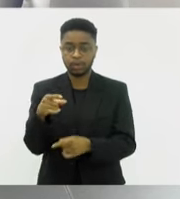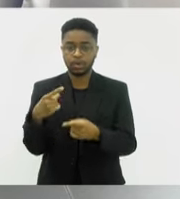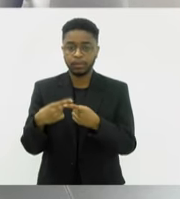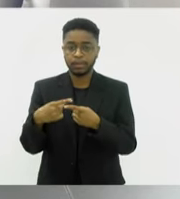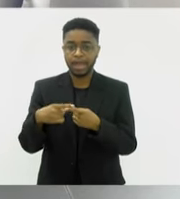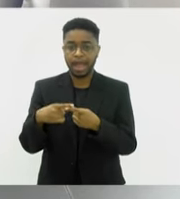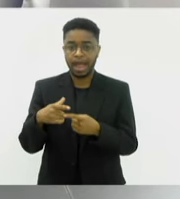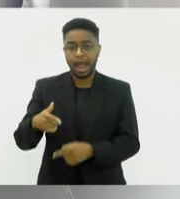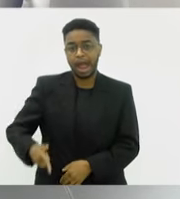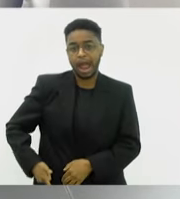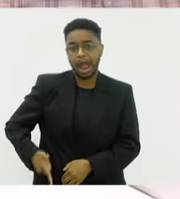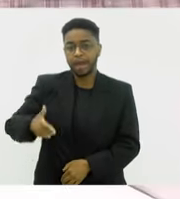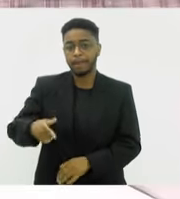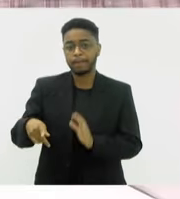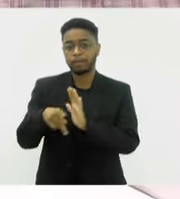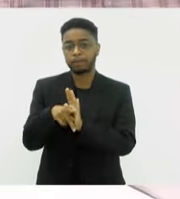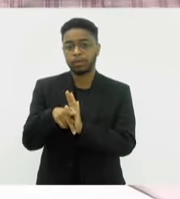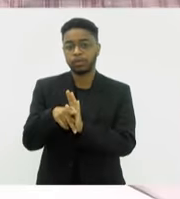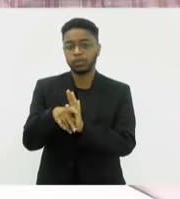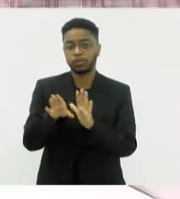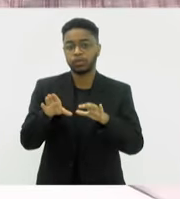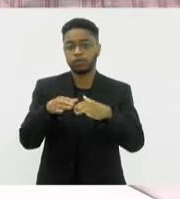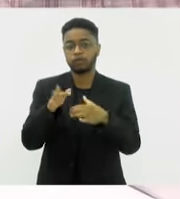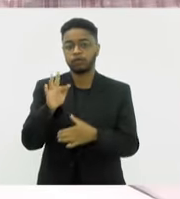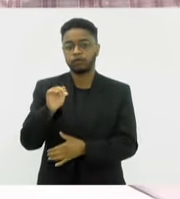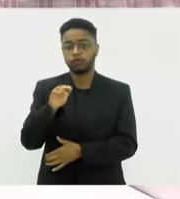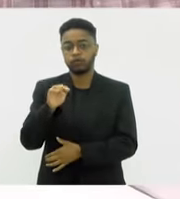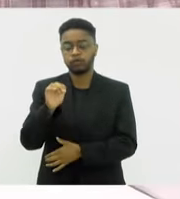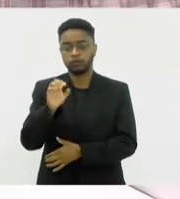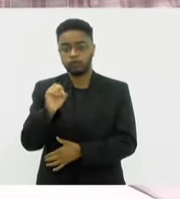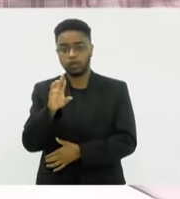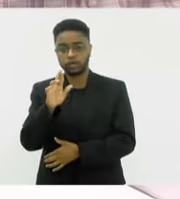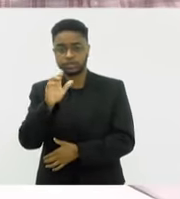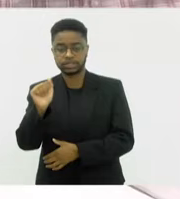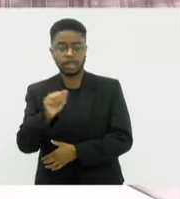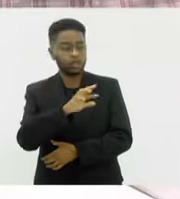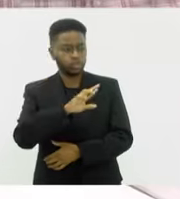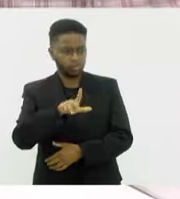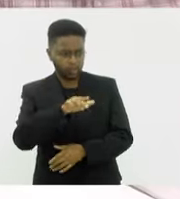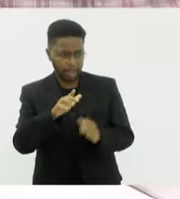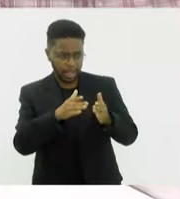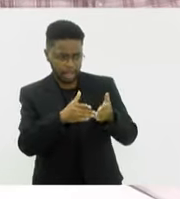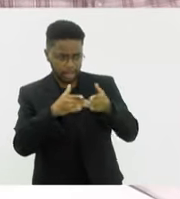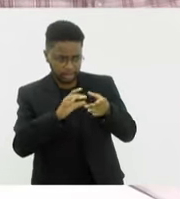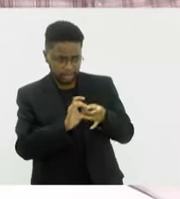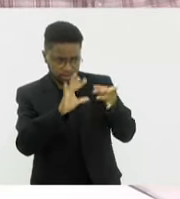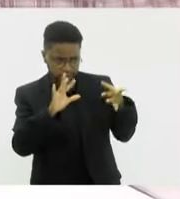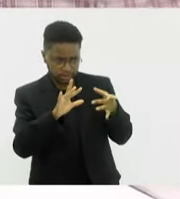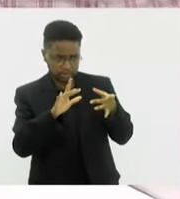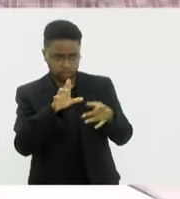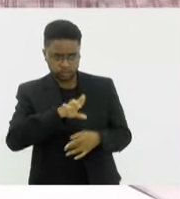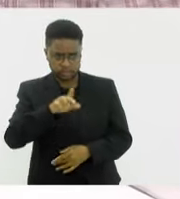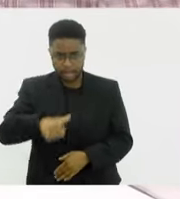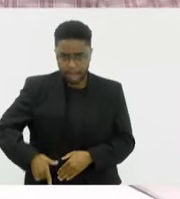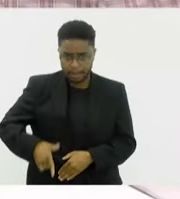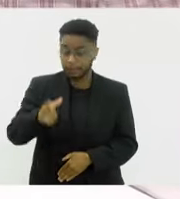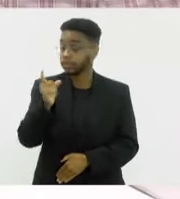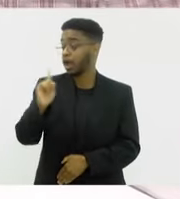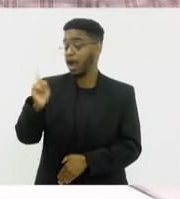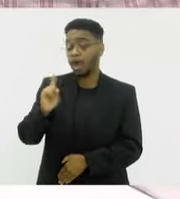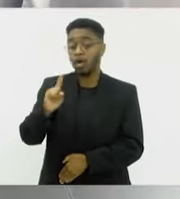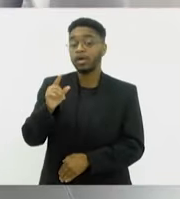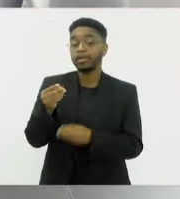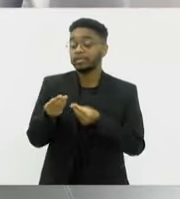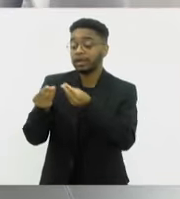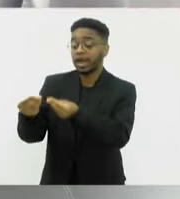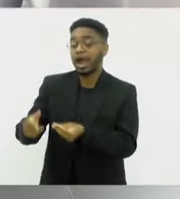das forças. Não são aquelas licenças para portar arma. Não se trata de posse. Isso é lei federal. Material bélico é destinação das armas